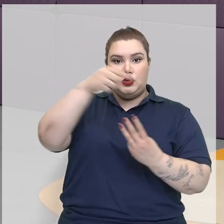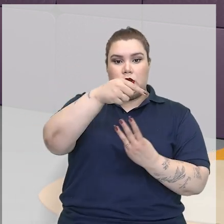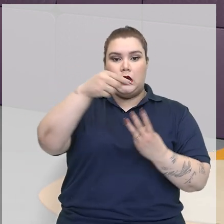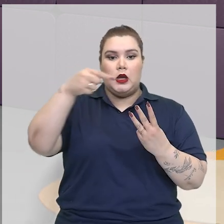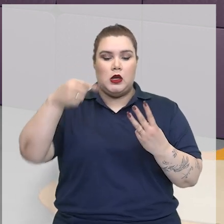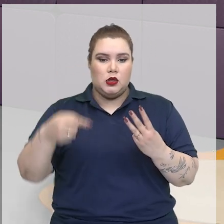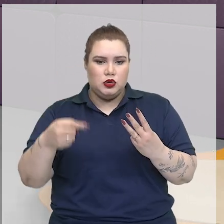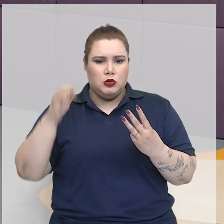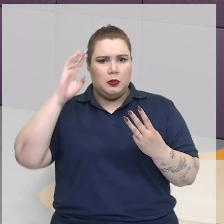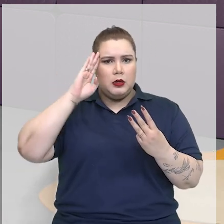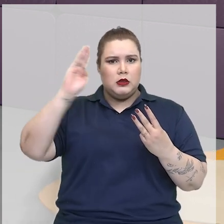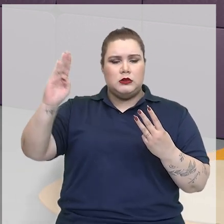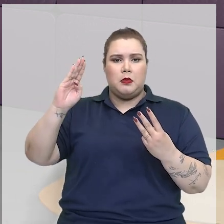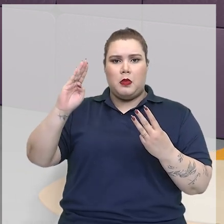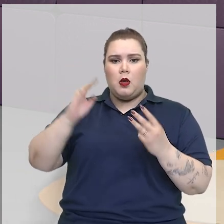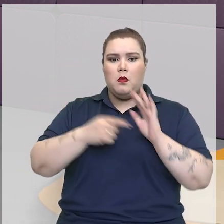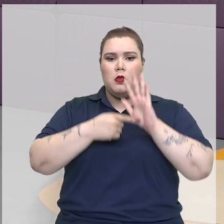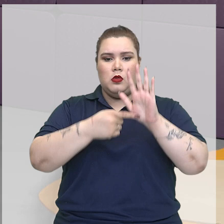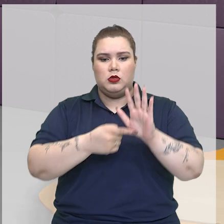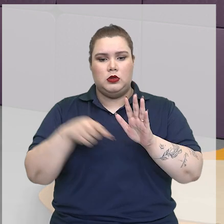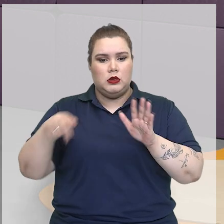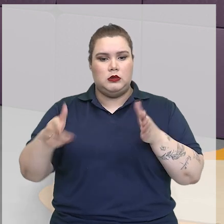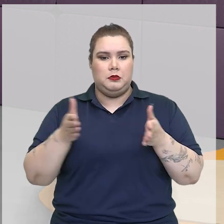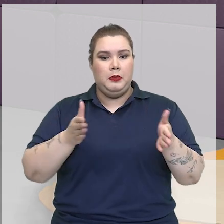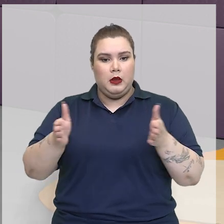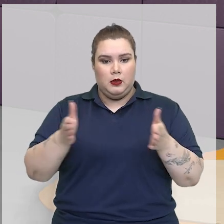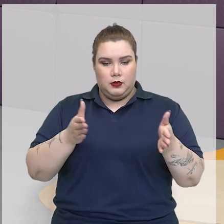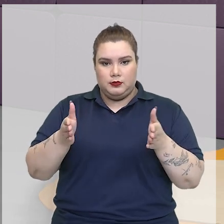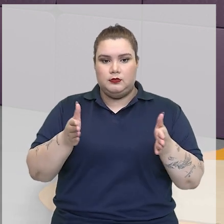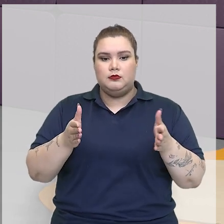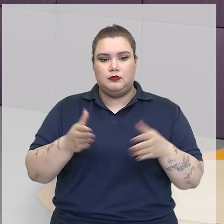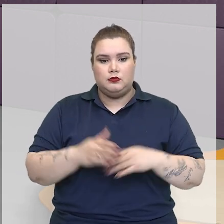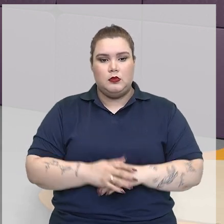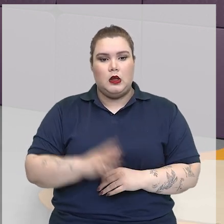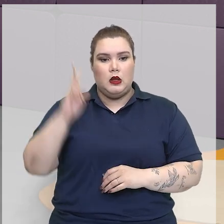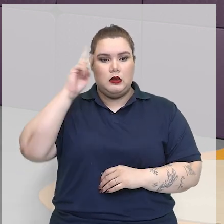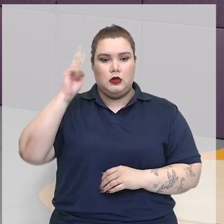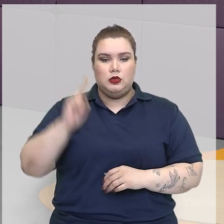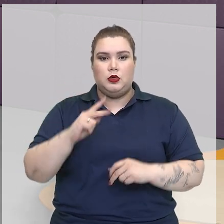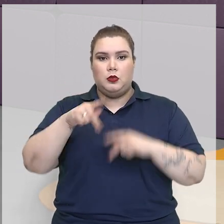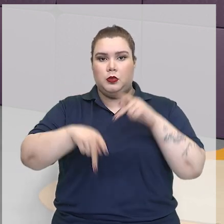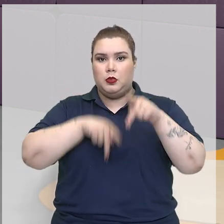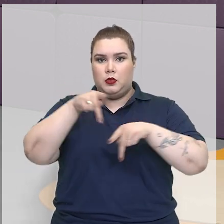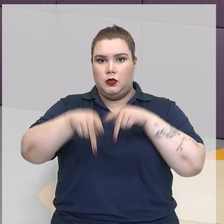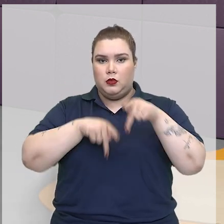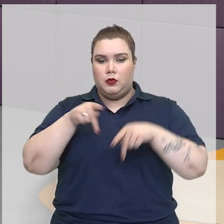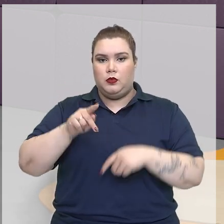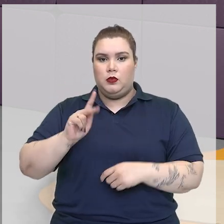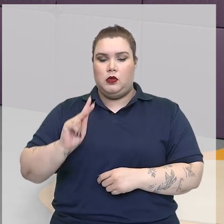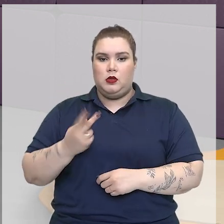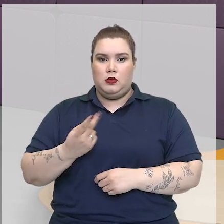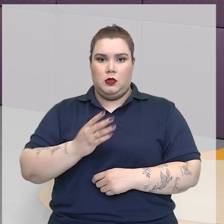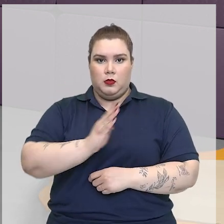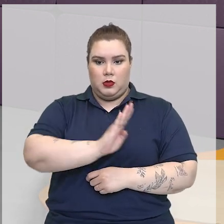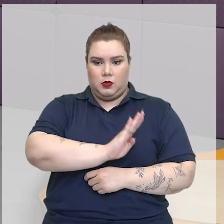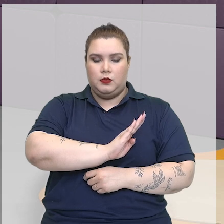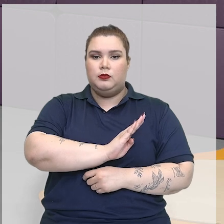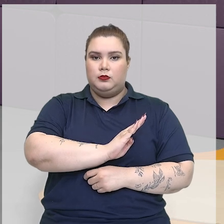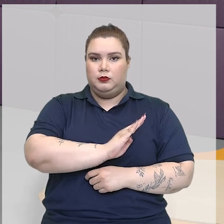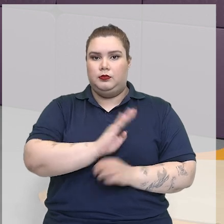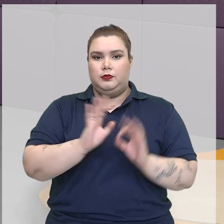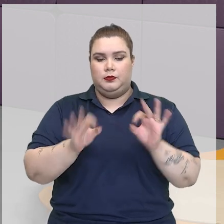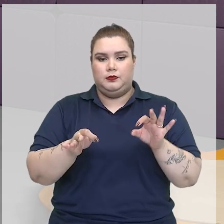se destacaram nesse período patriarcal da história do povo hebreu. Abraão, né,